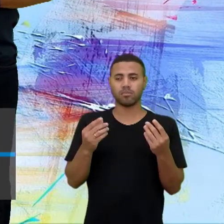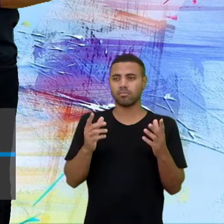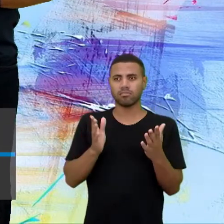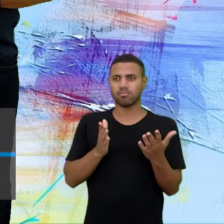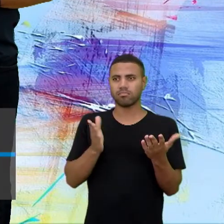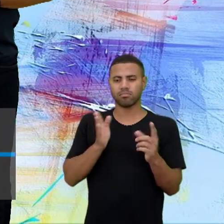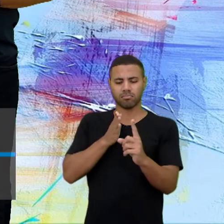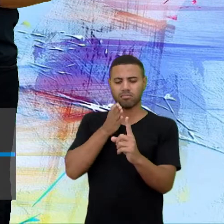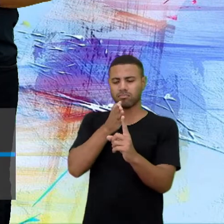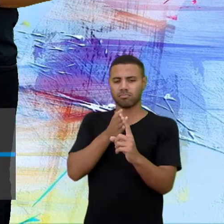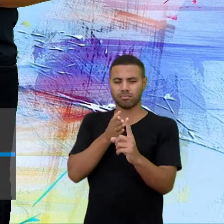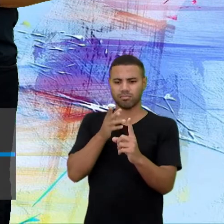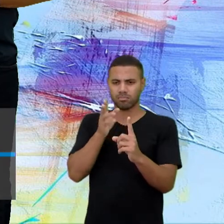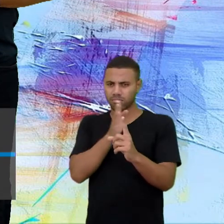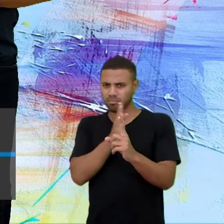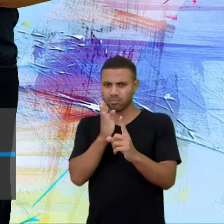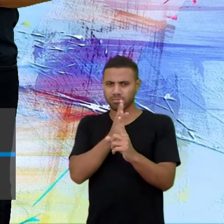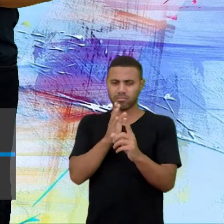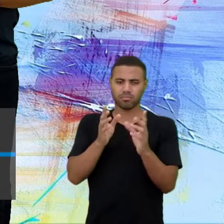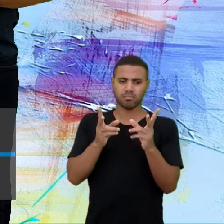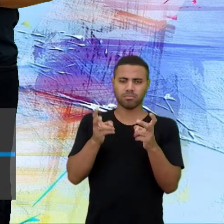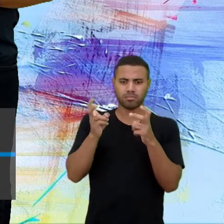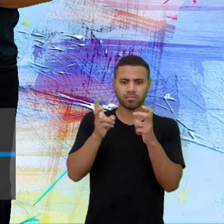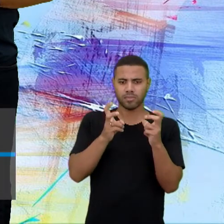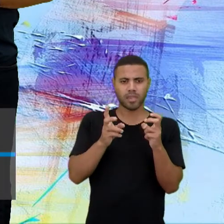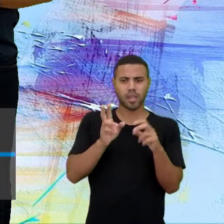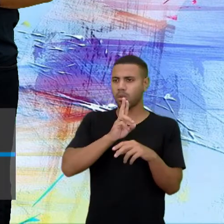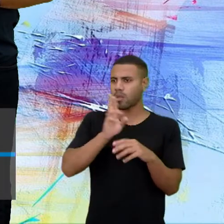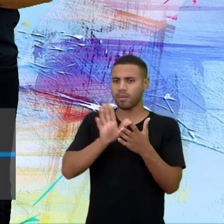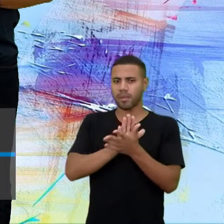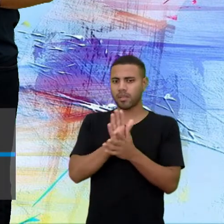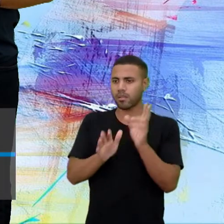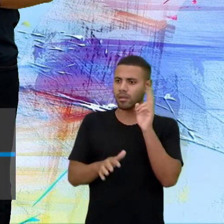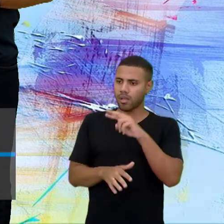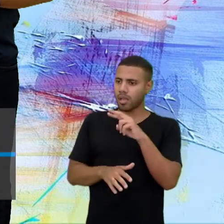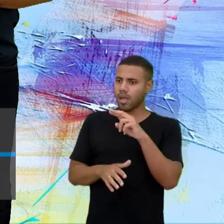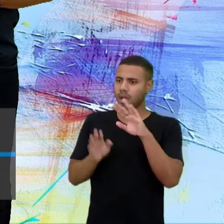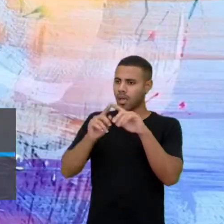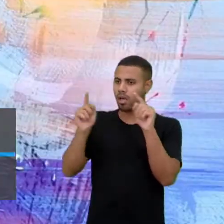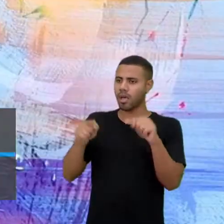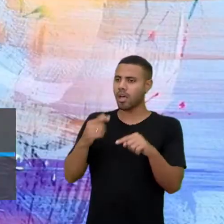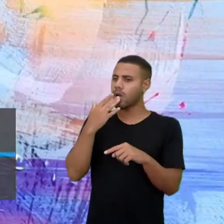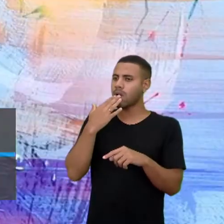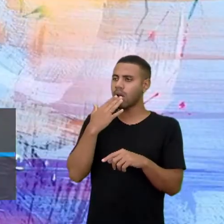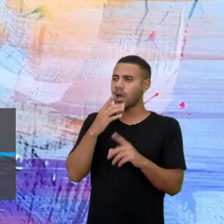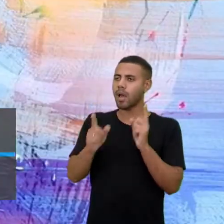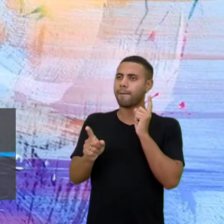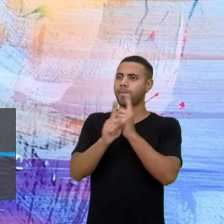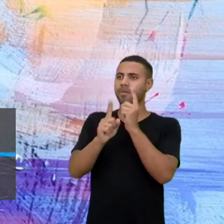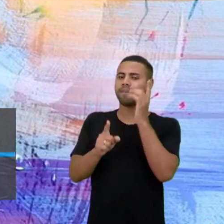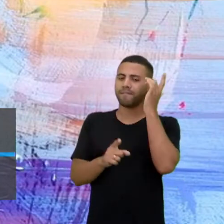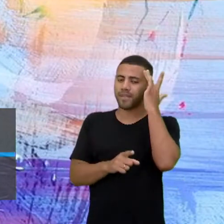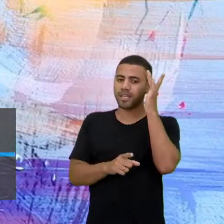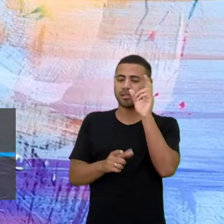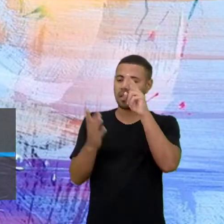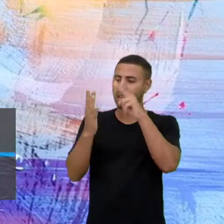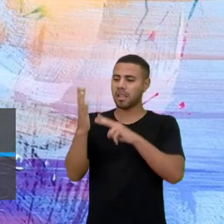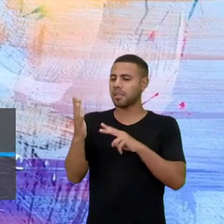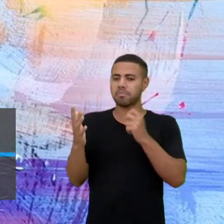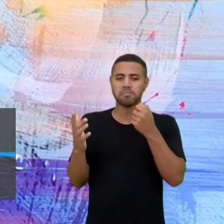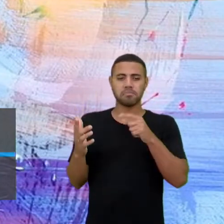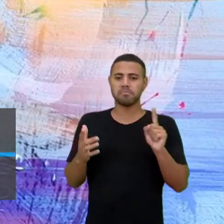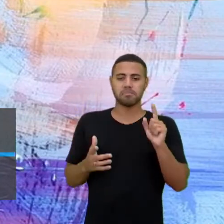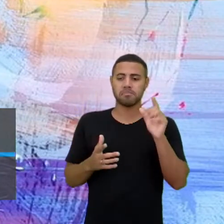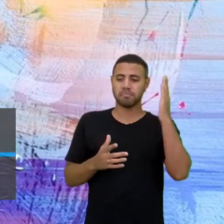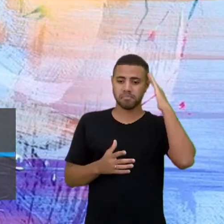e objetiva que você nem precisa às vezes ver o nome. Você só olha o formato e a cor e você sabe qual produto se